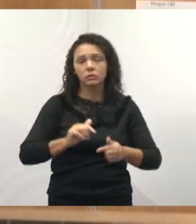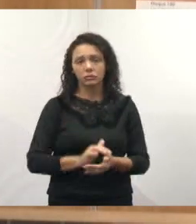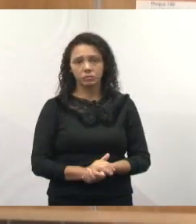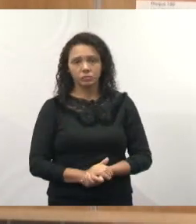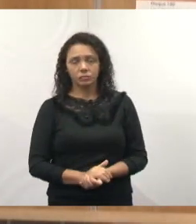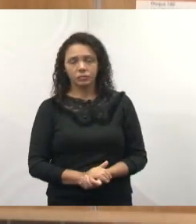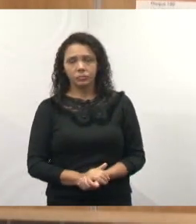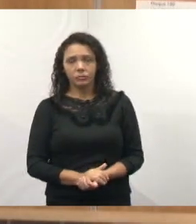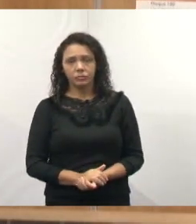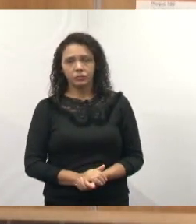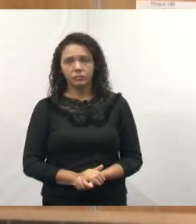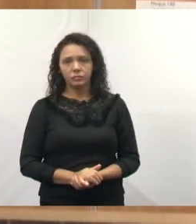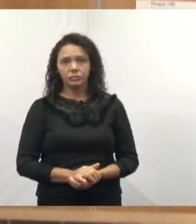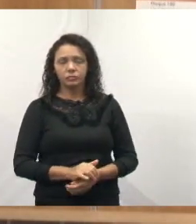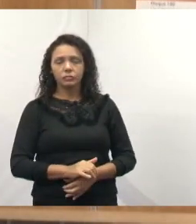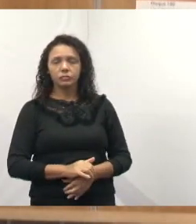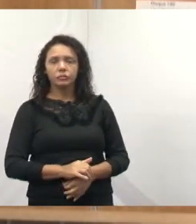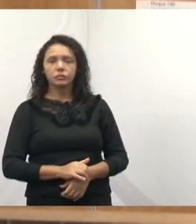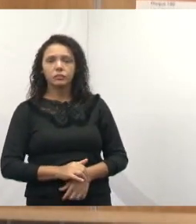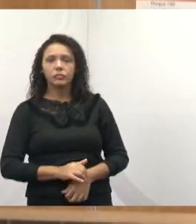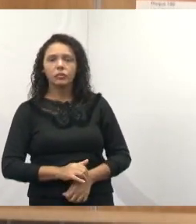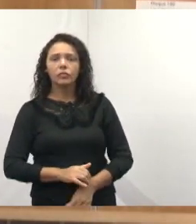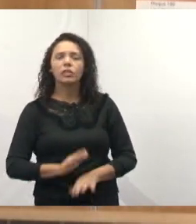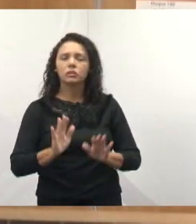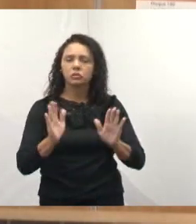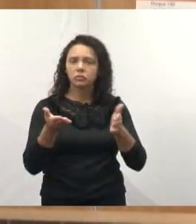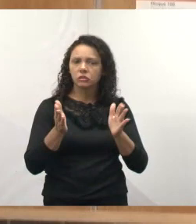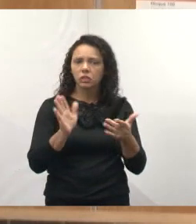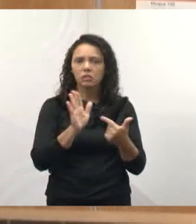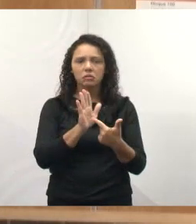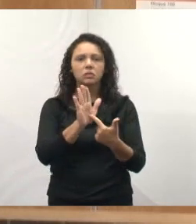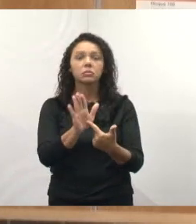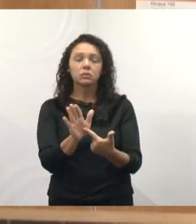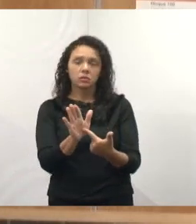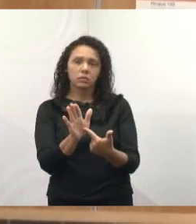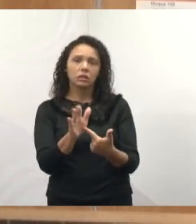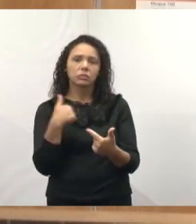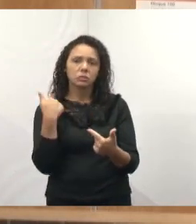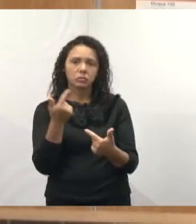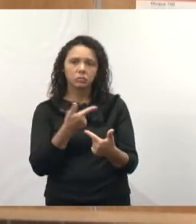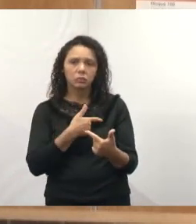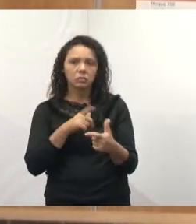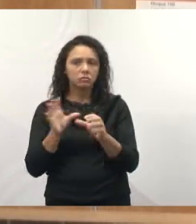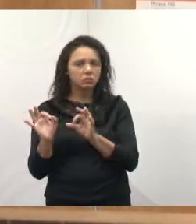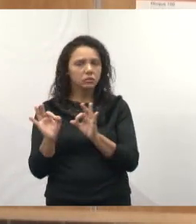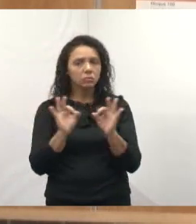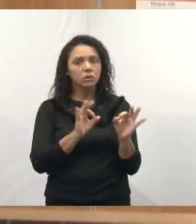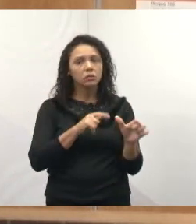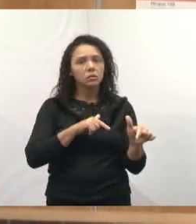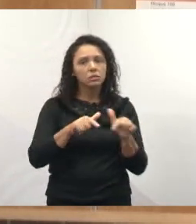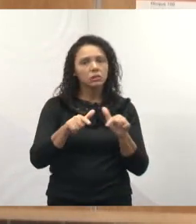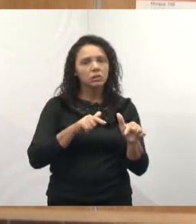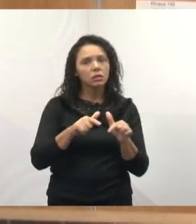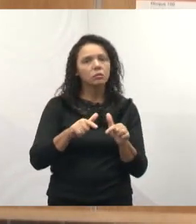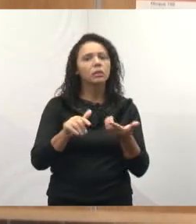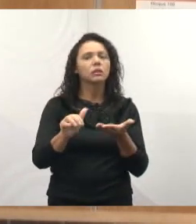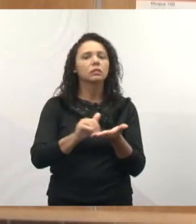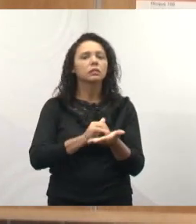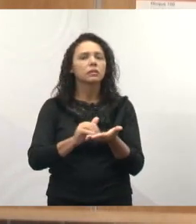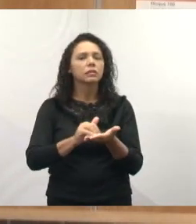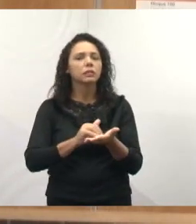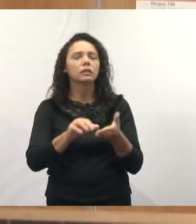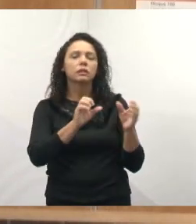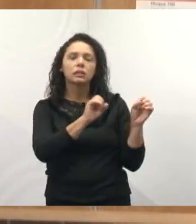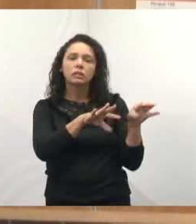Não só na parte como foi apontado, quando a gente acompanha do trabalho da Maria Tereza sobre